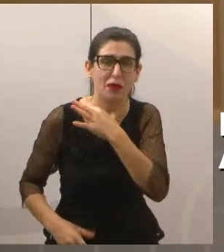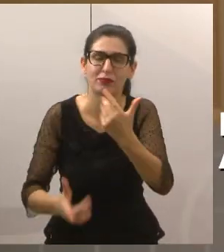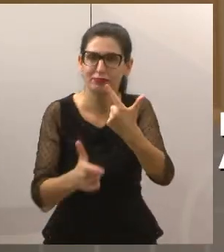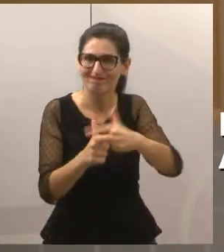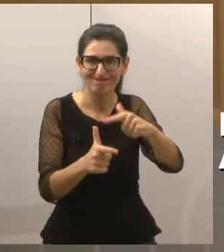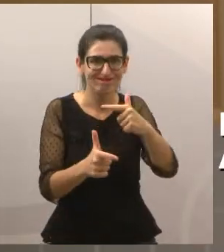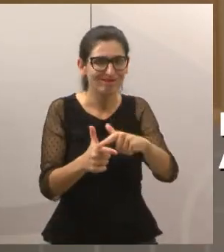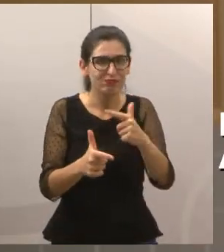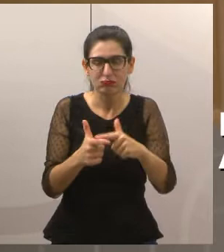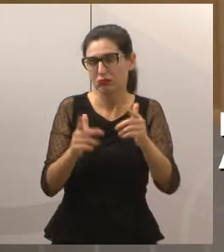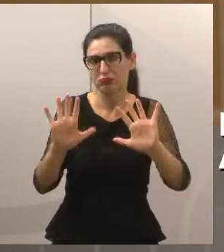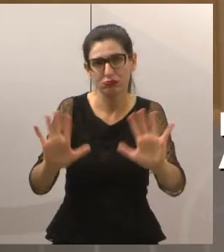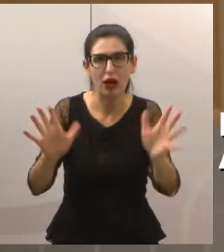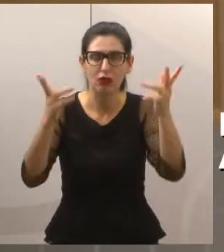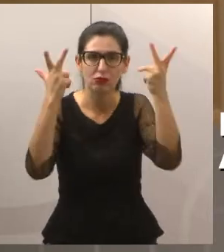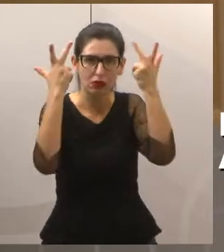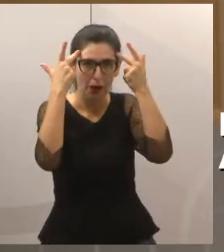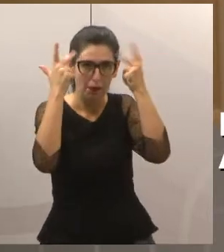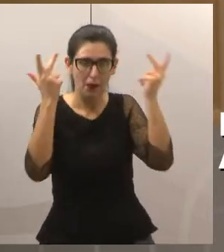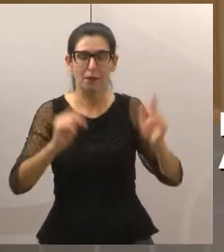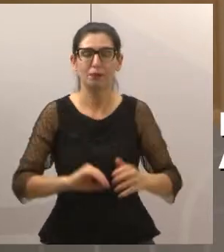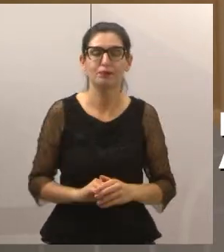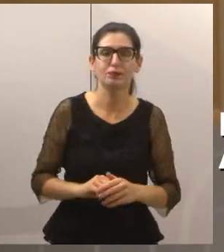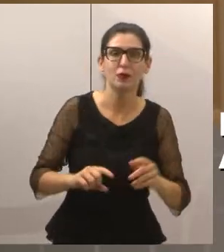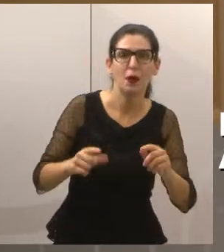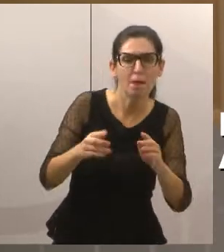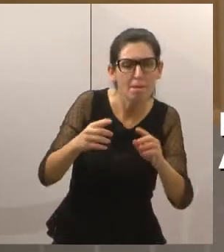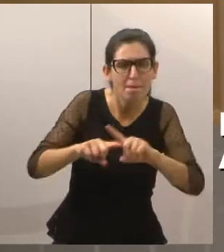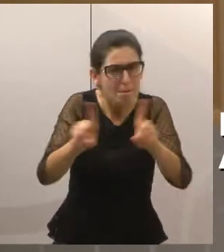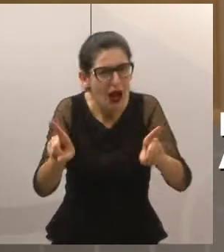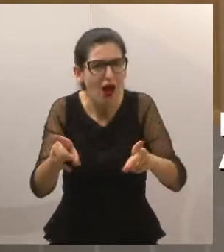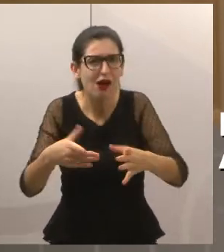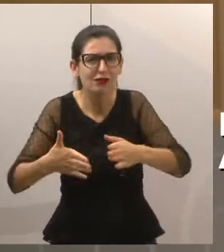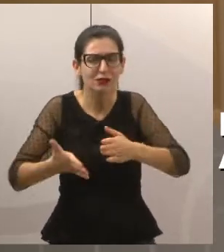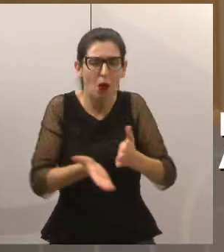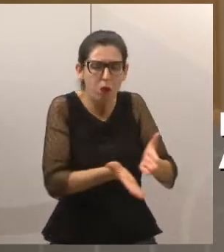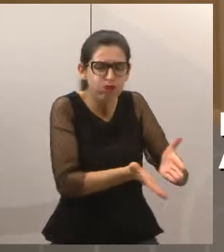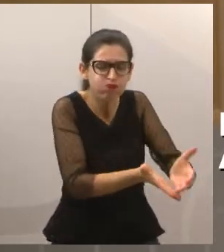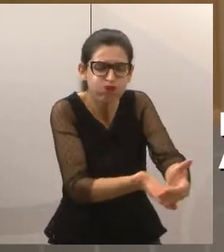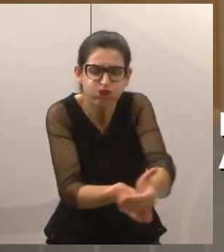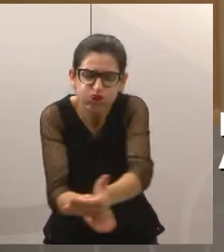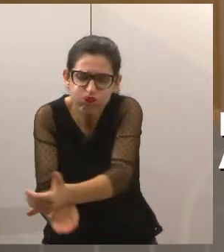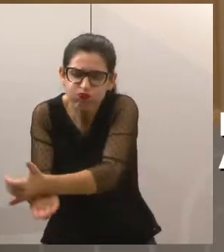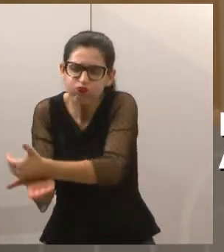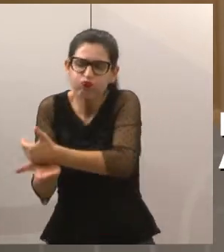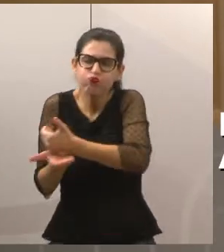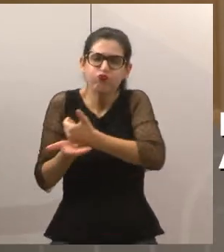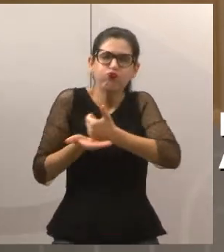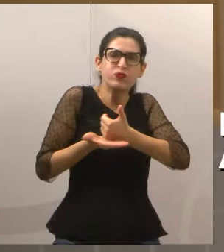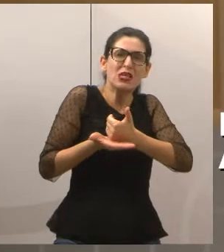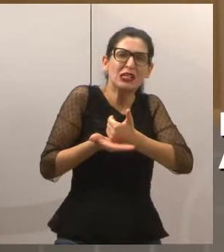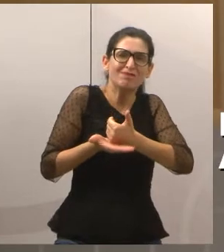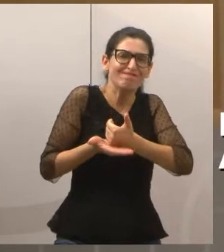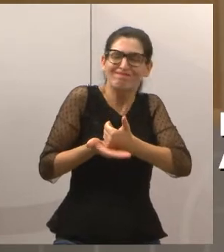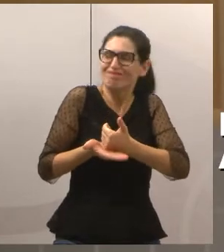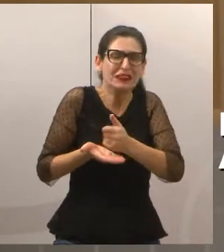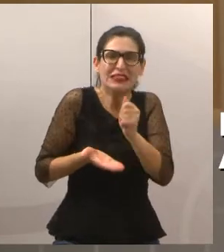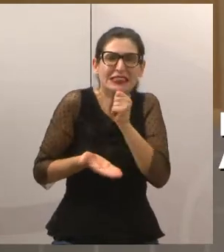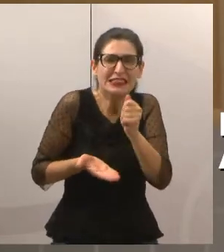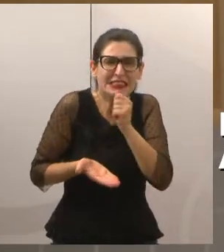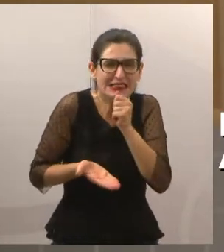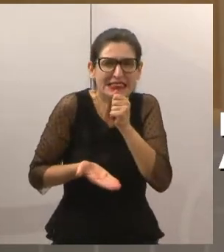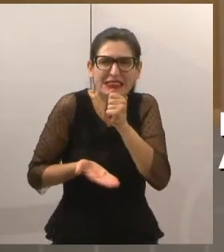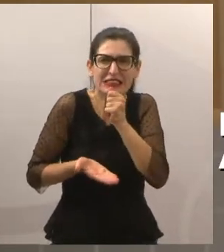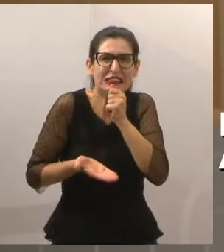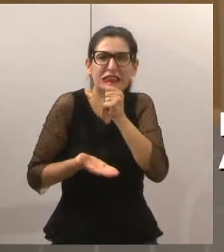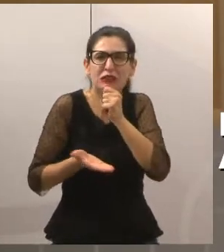estão muito próximas ainda do ano vigente, então a gente não está com uma expectativa de aumento de receita de